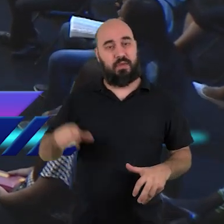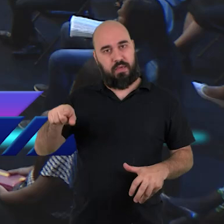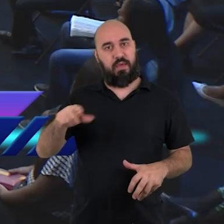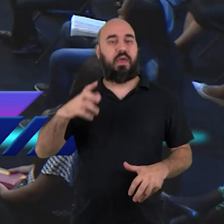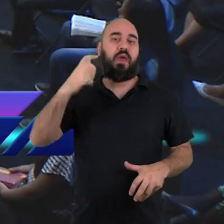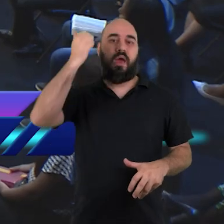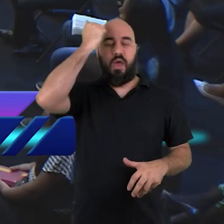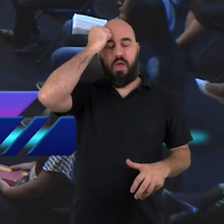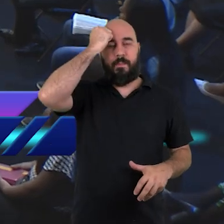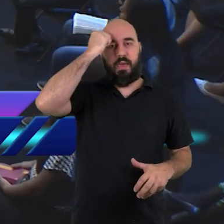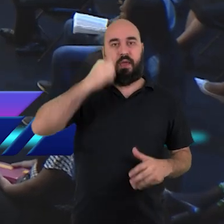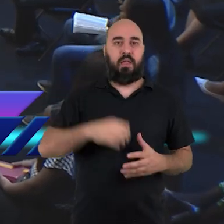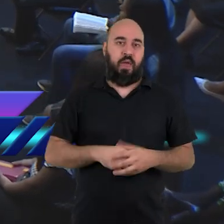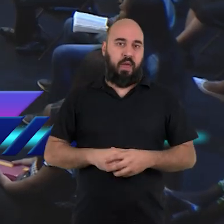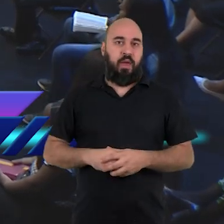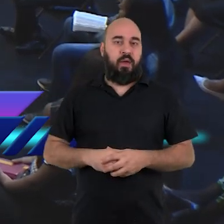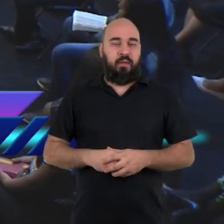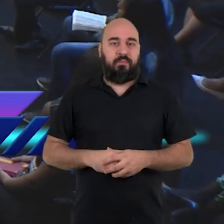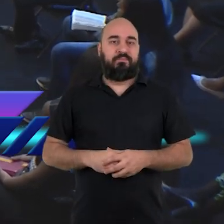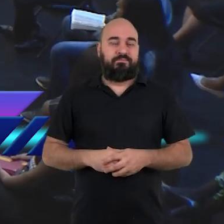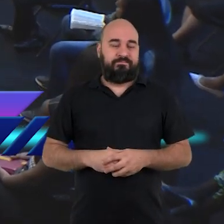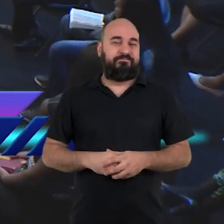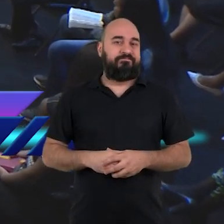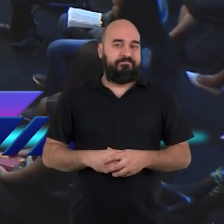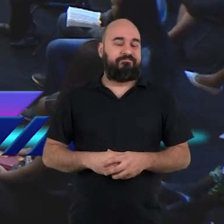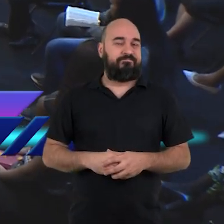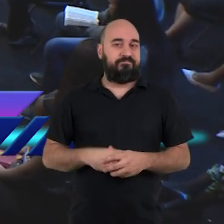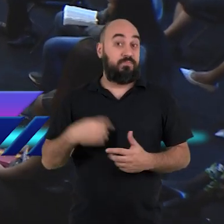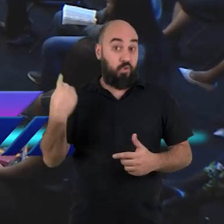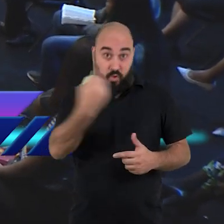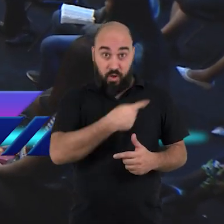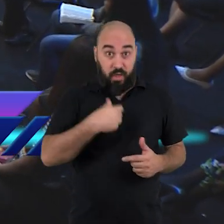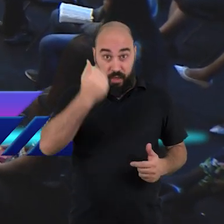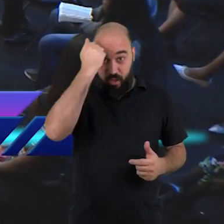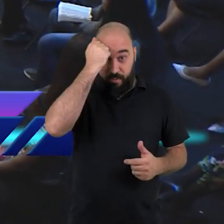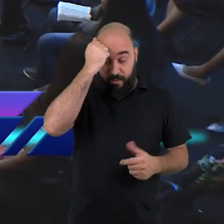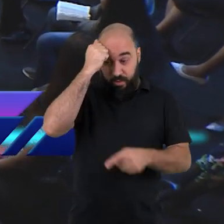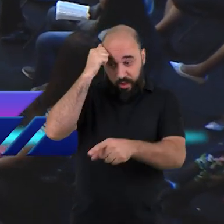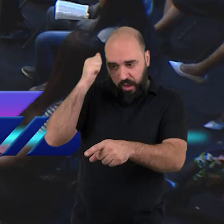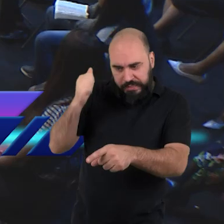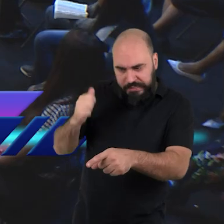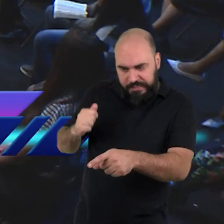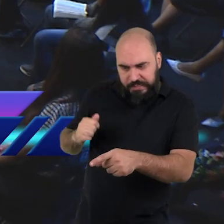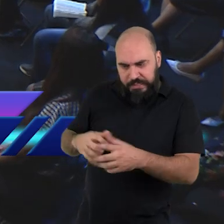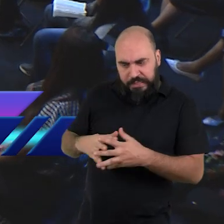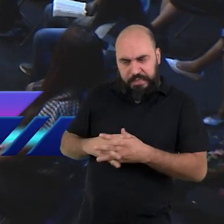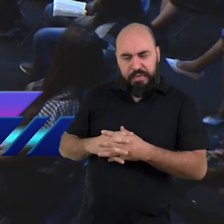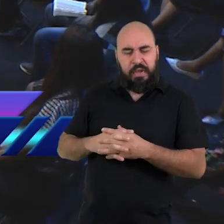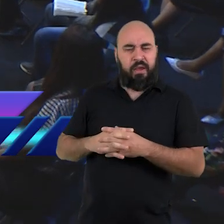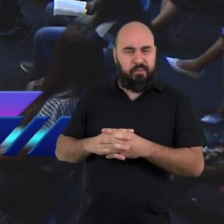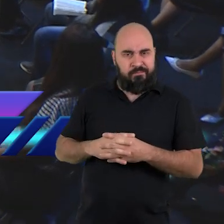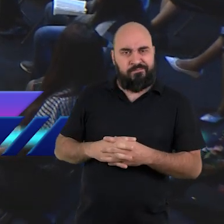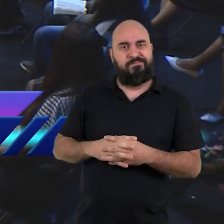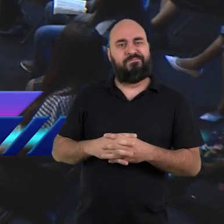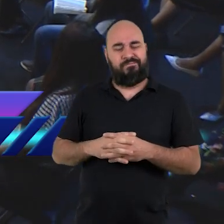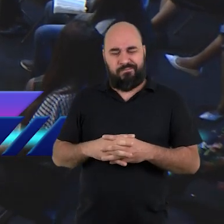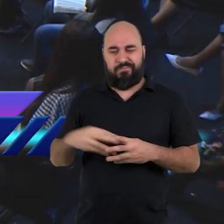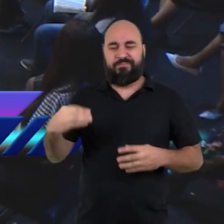Isso é arrepender-se. O ser humano, ele se arrepende quando ele toma consciência do seu